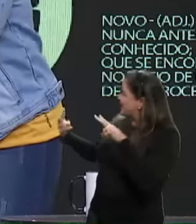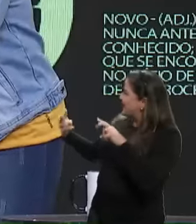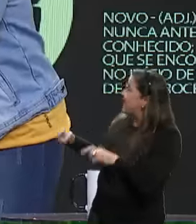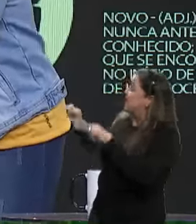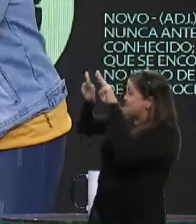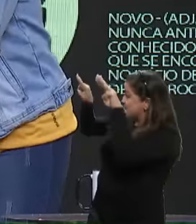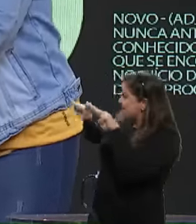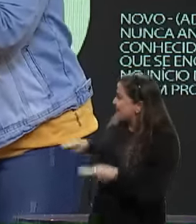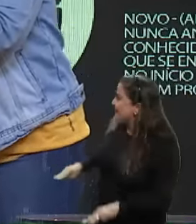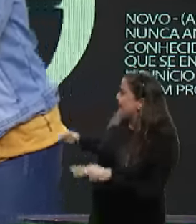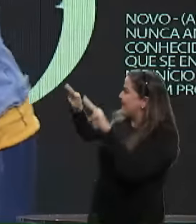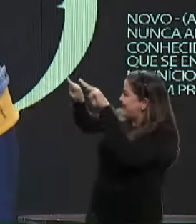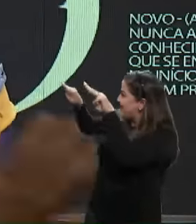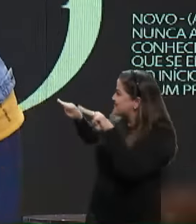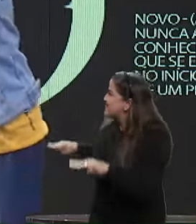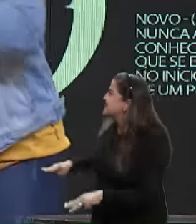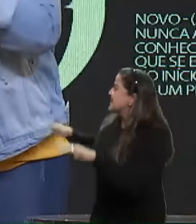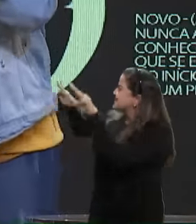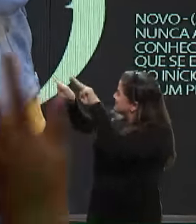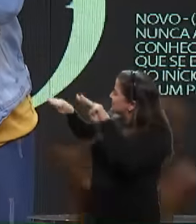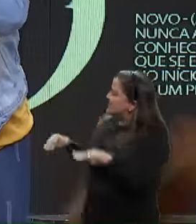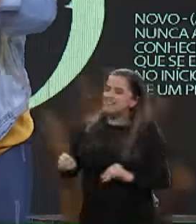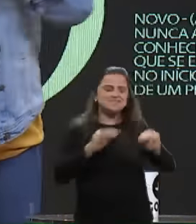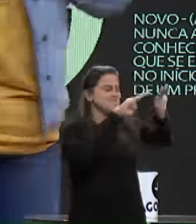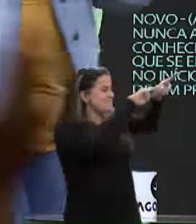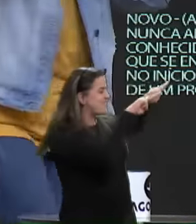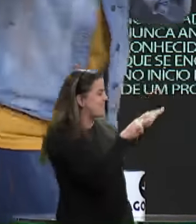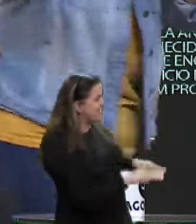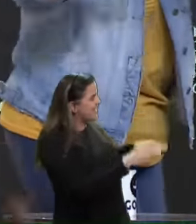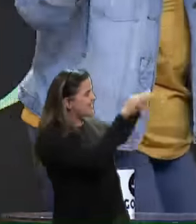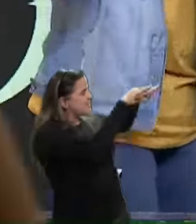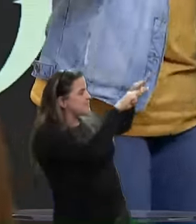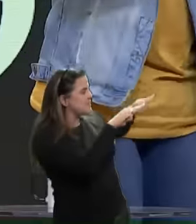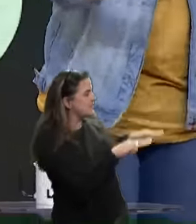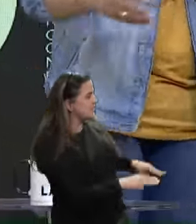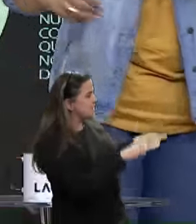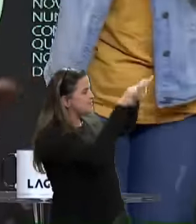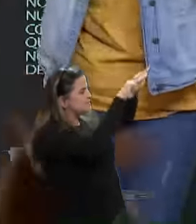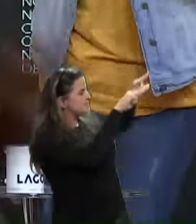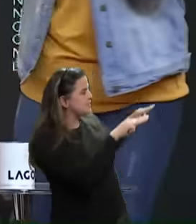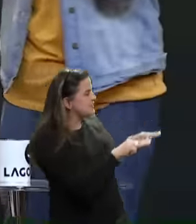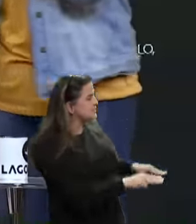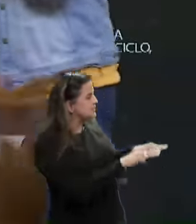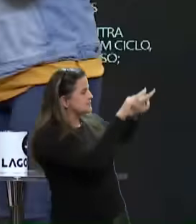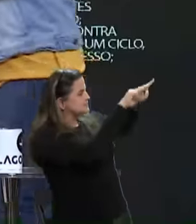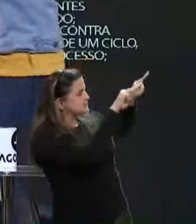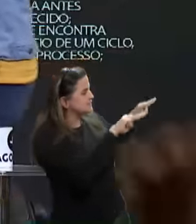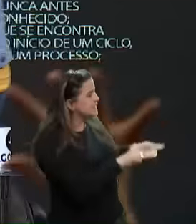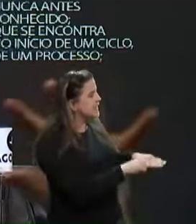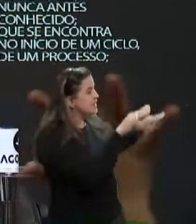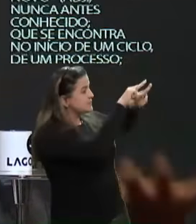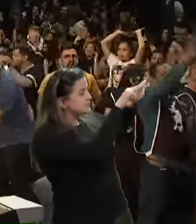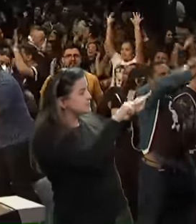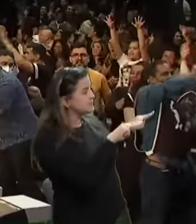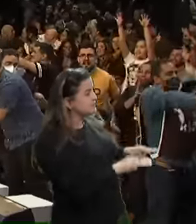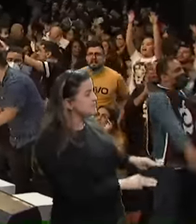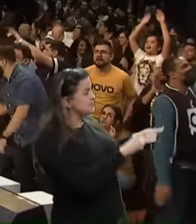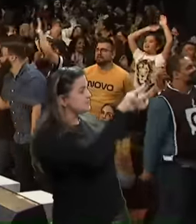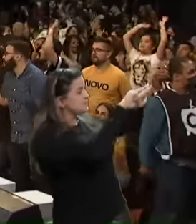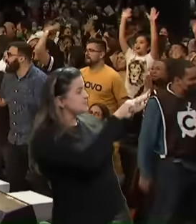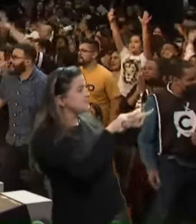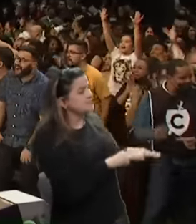e grita assim: maná, maná, maná, maná, maná, maná,